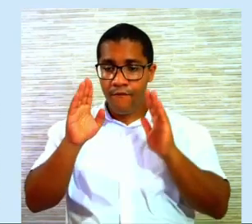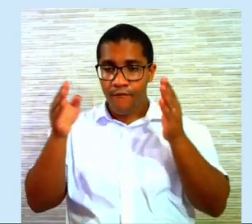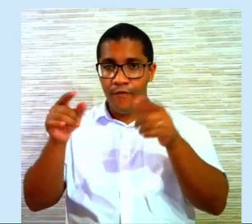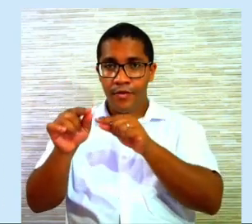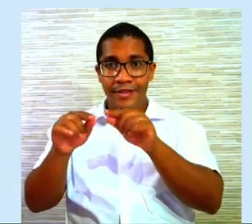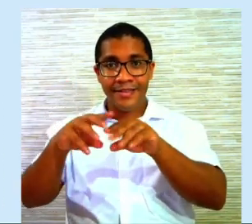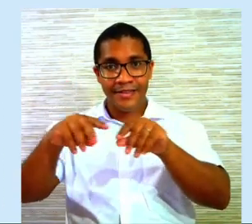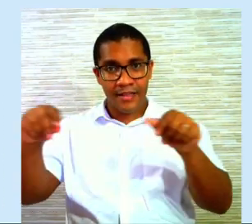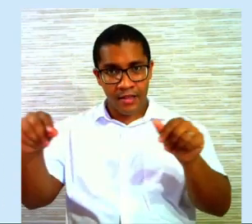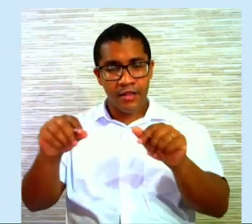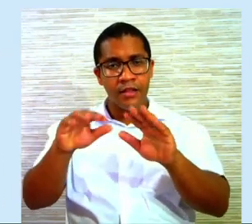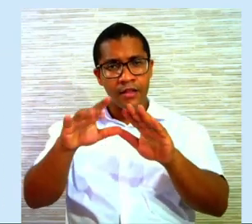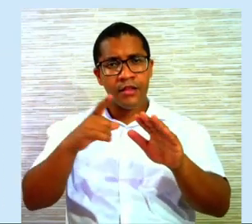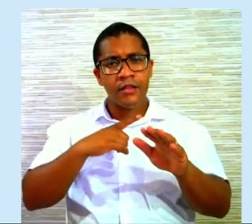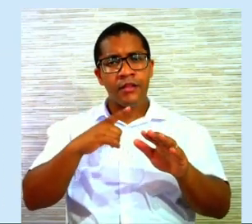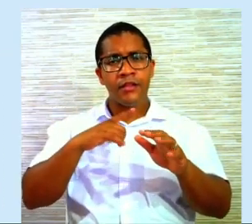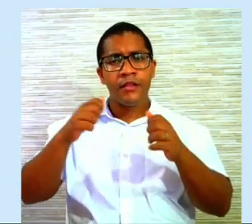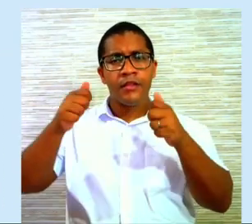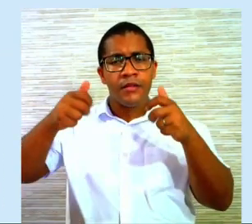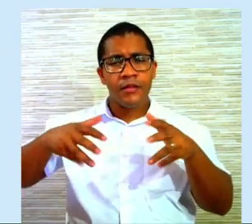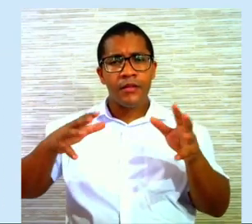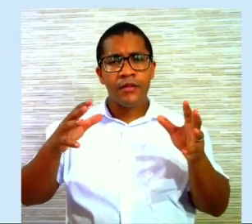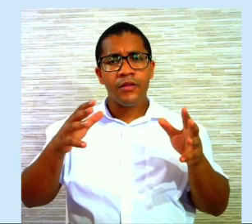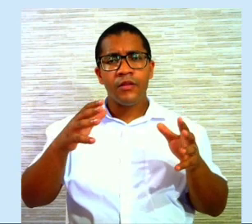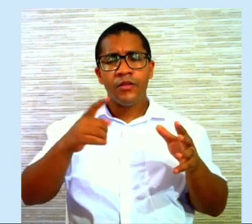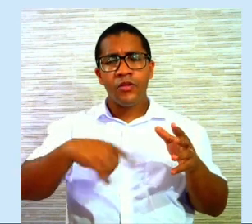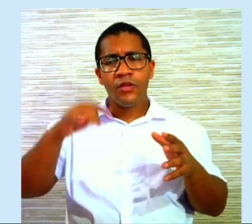terra. Então, espera-se que após